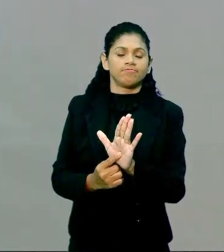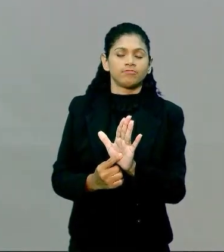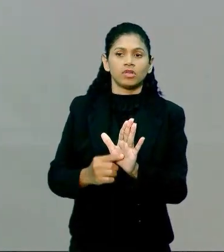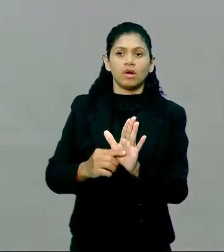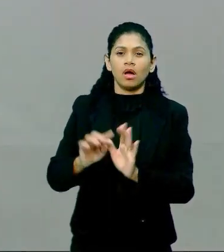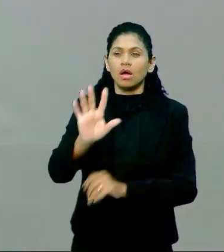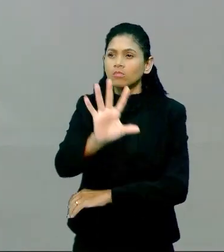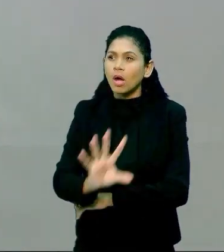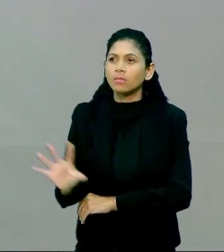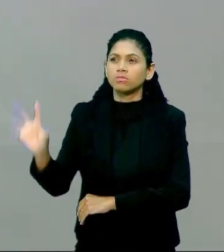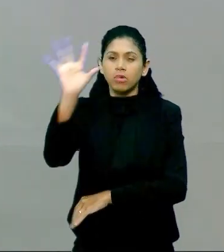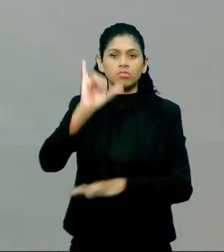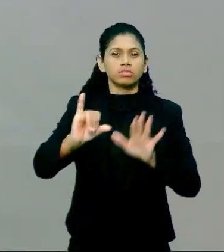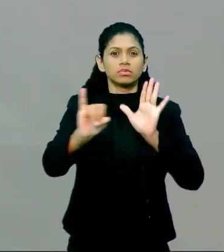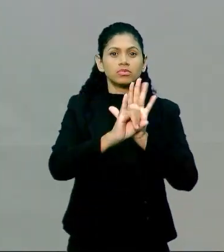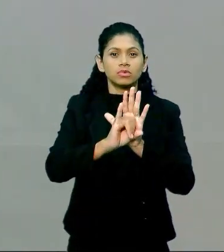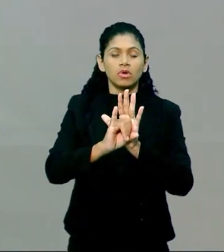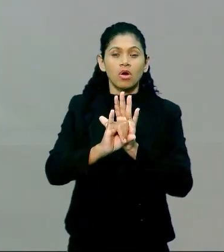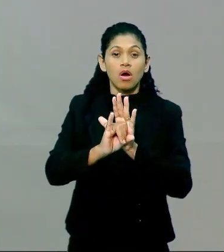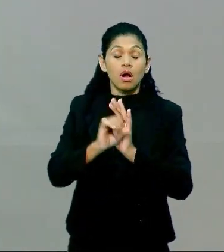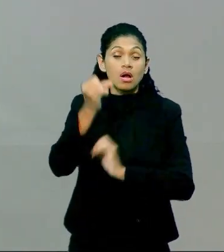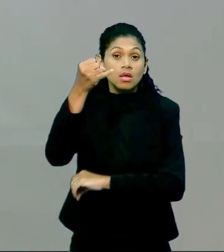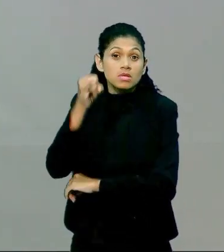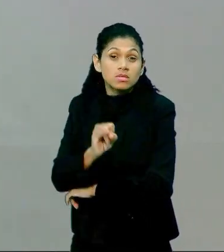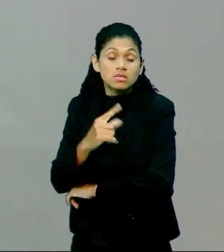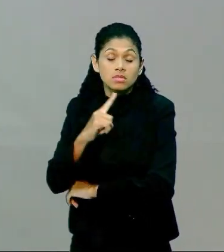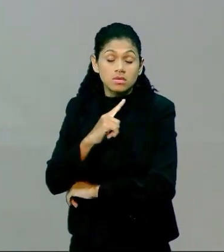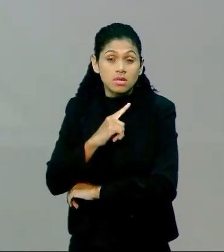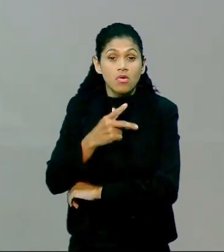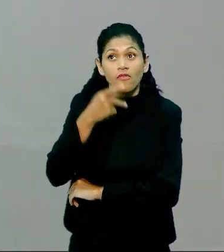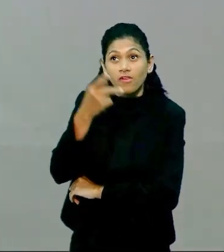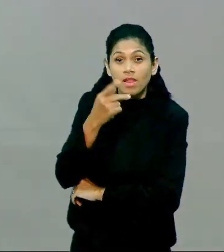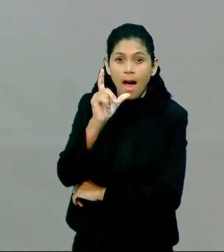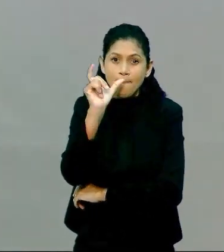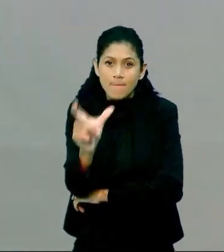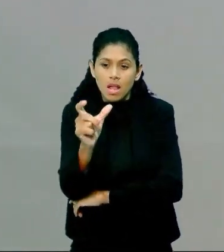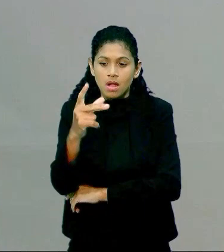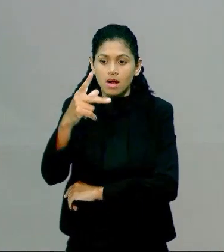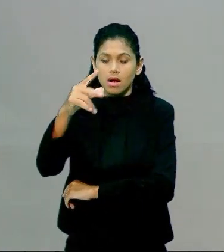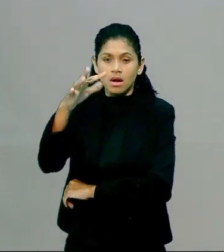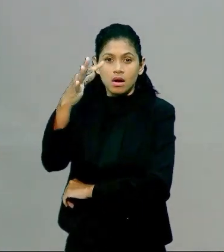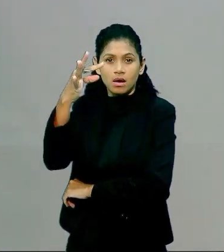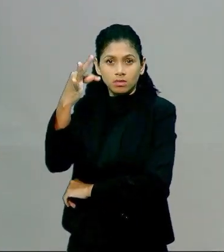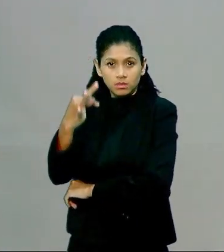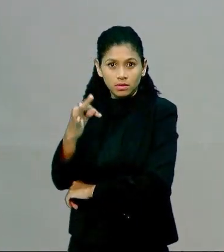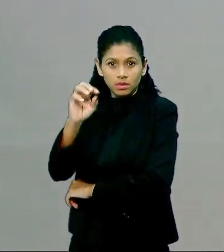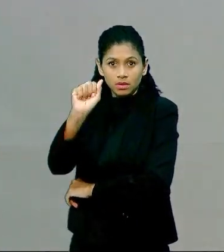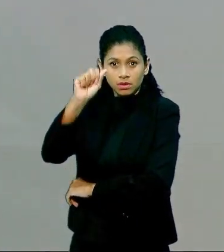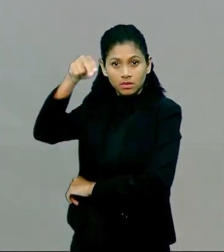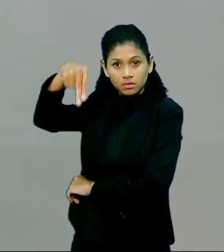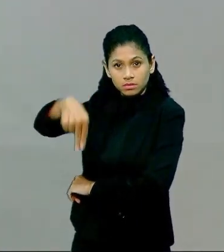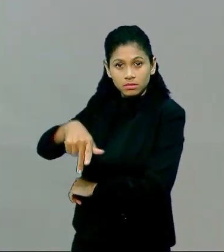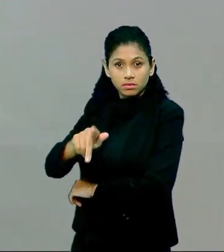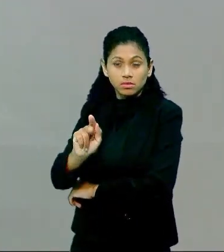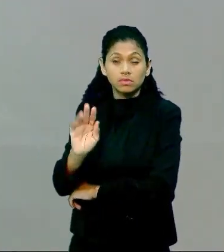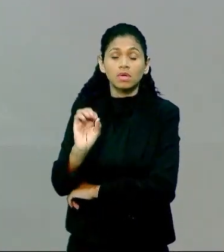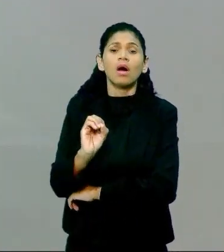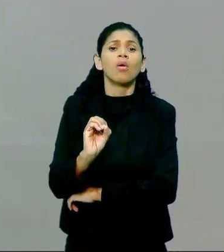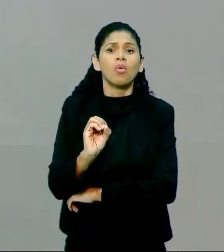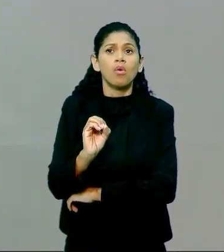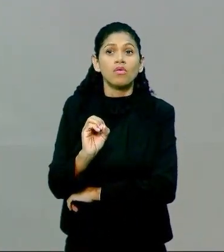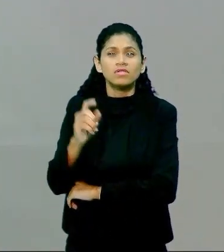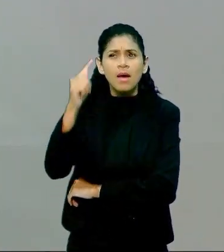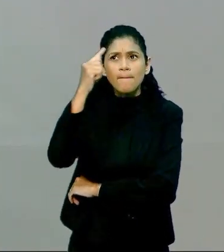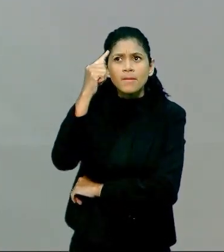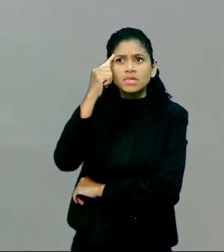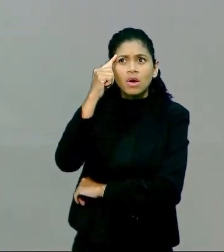eu falar a palavra tango, o seu pensamento vai direto para a Argentina, porque aquilo caracteriza determinado grupo,